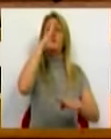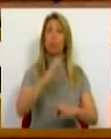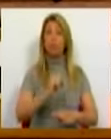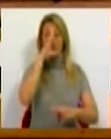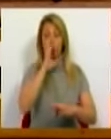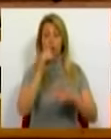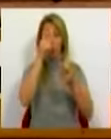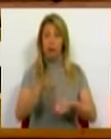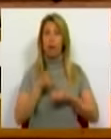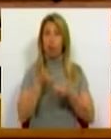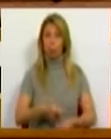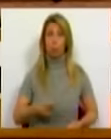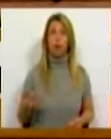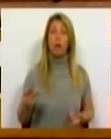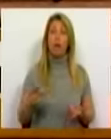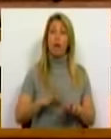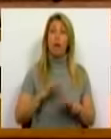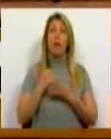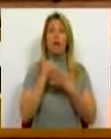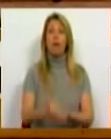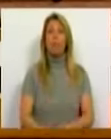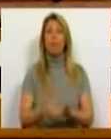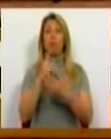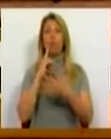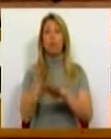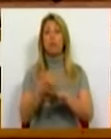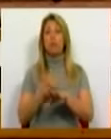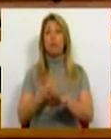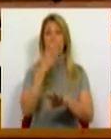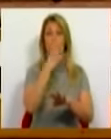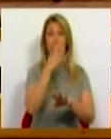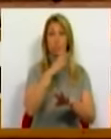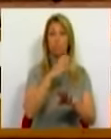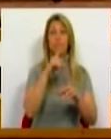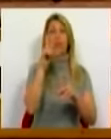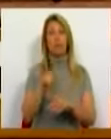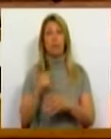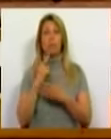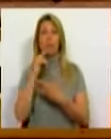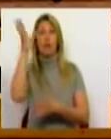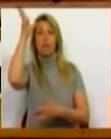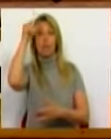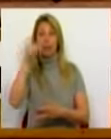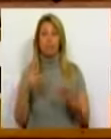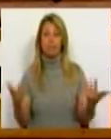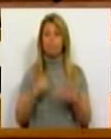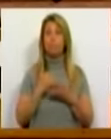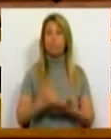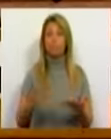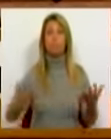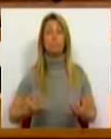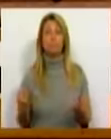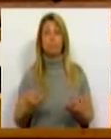Ministério da Agricultura no apoio aos setores da suinicultura e do leite. Apoio esse que, de certa